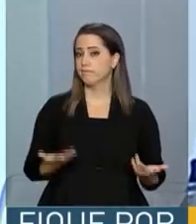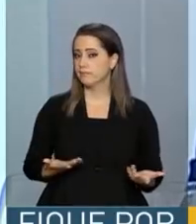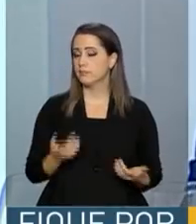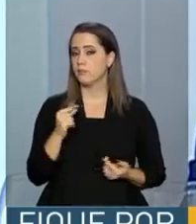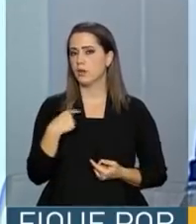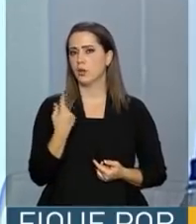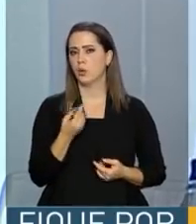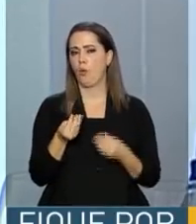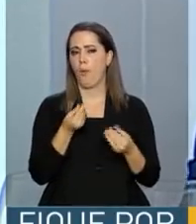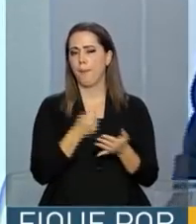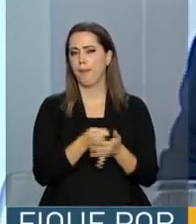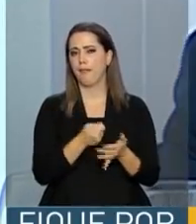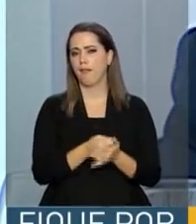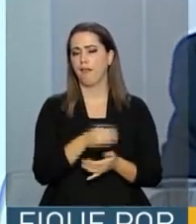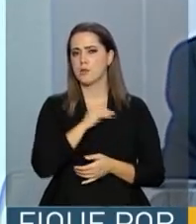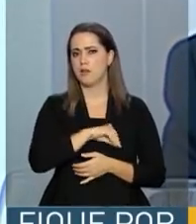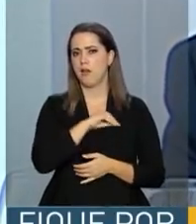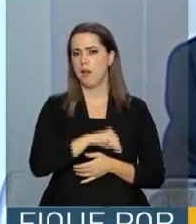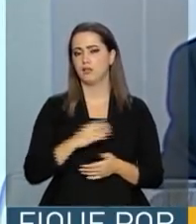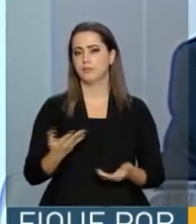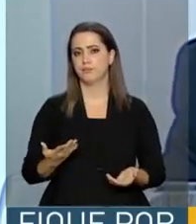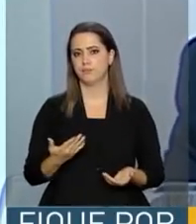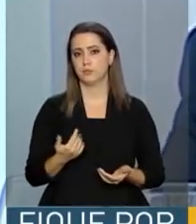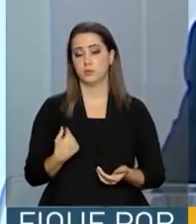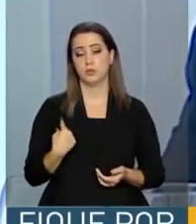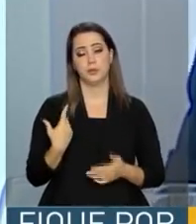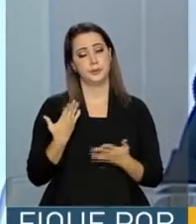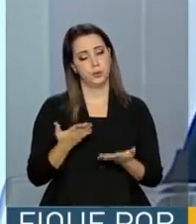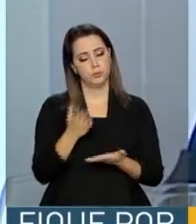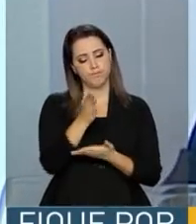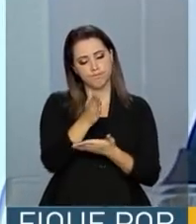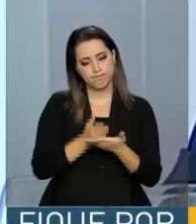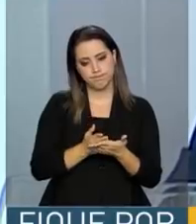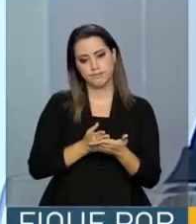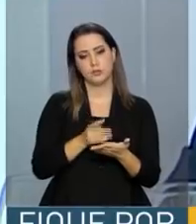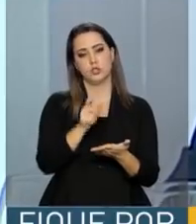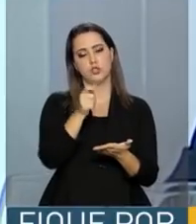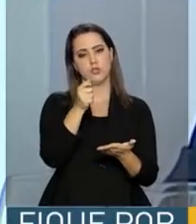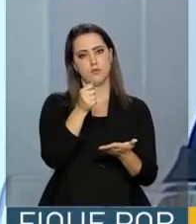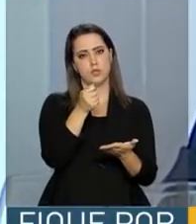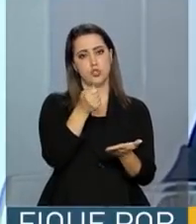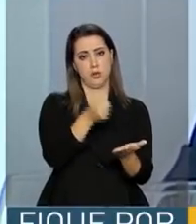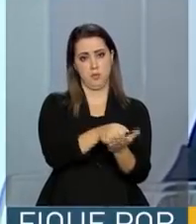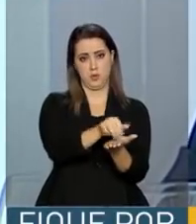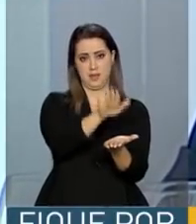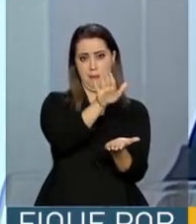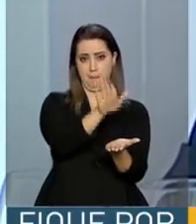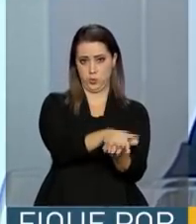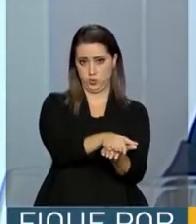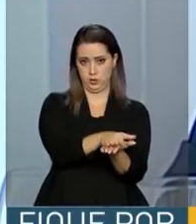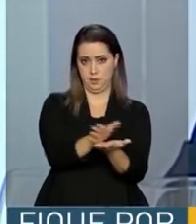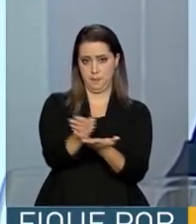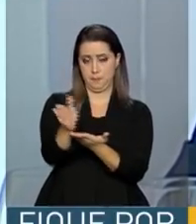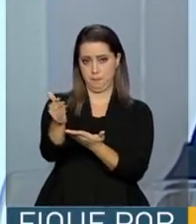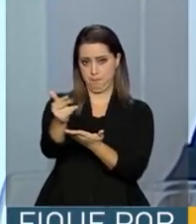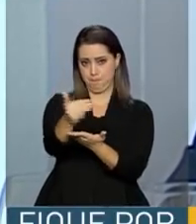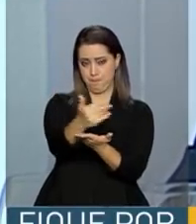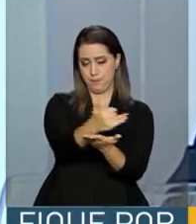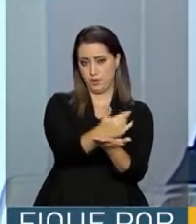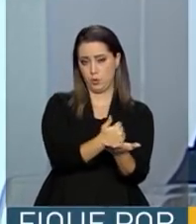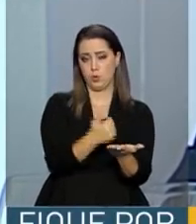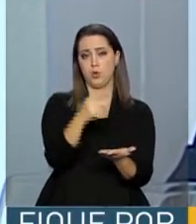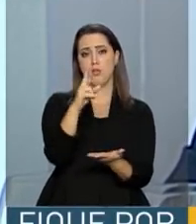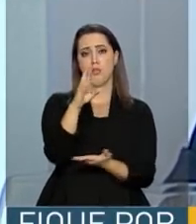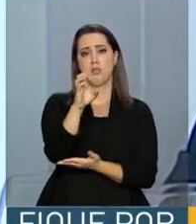nós naquele momento nós pegamos a a multa da chamada repatriação e dividimos com os